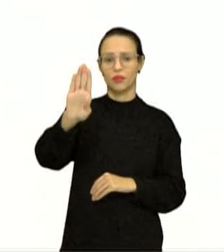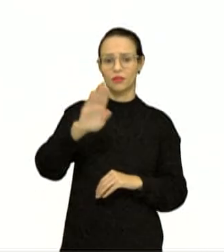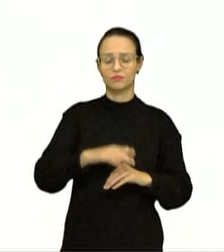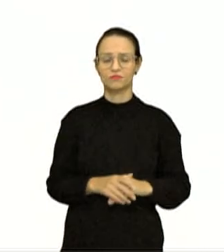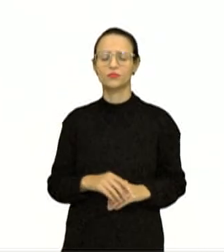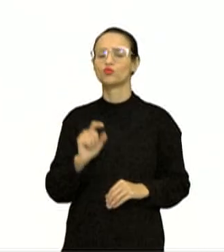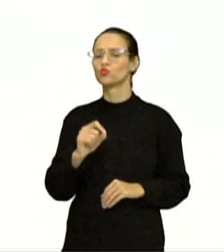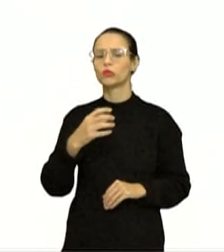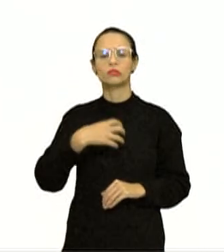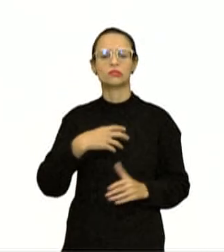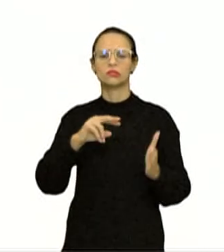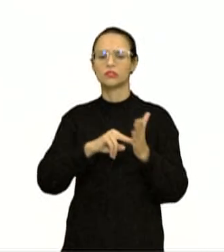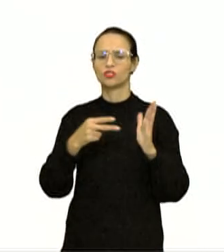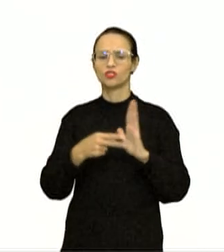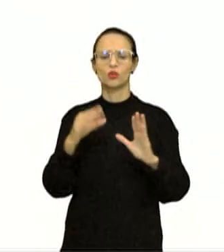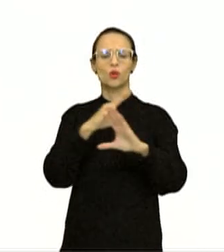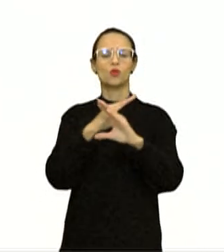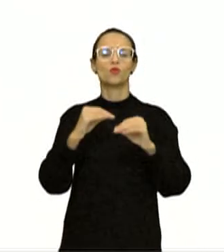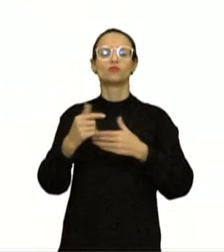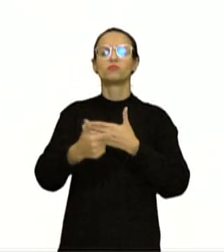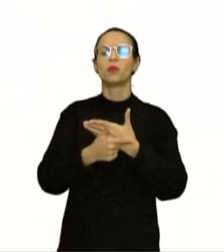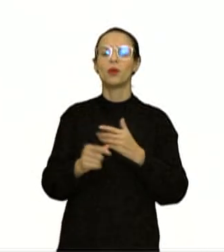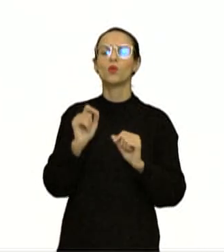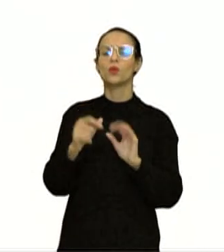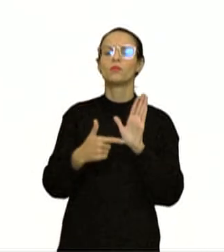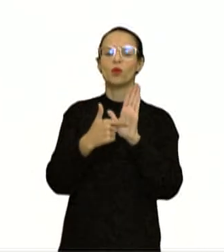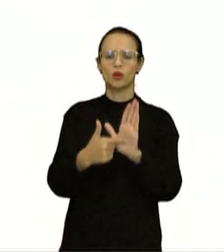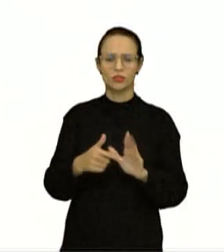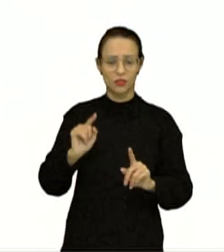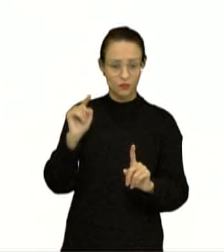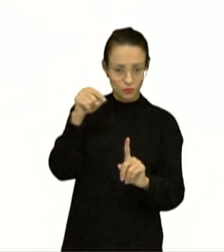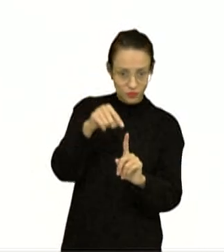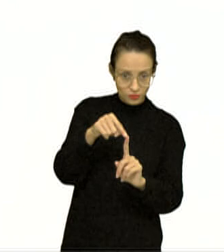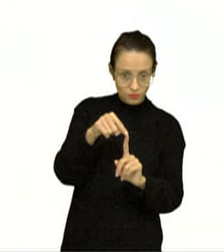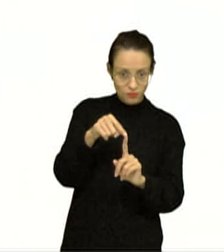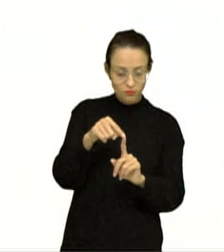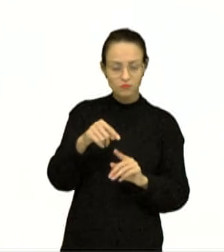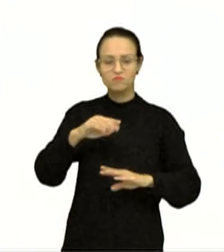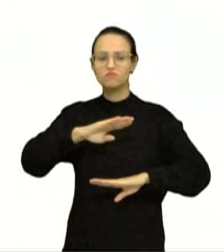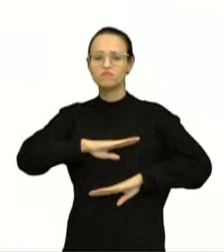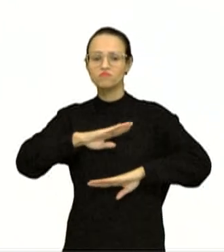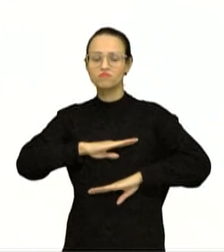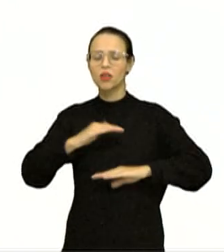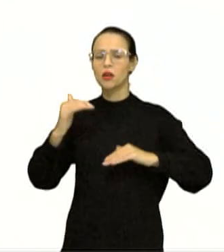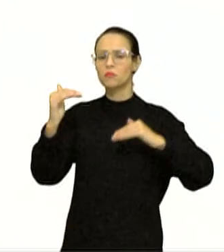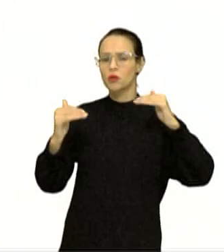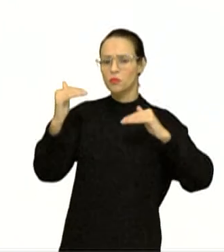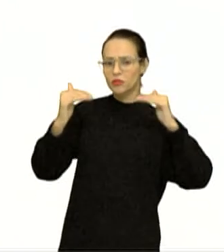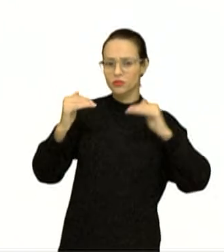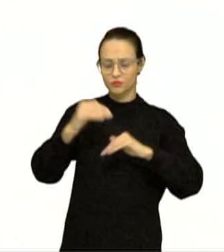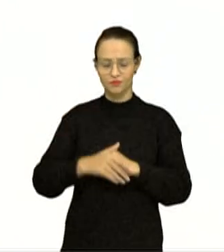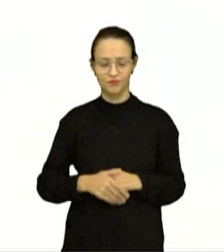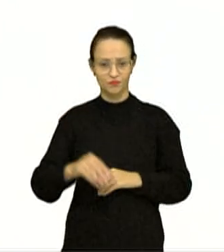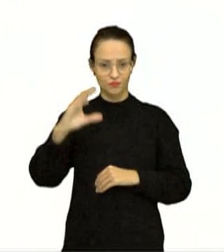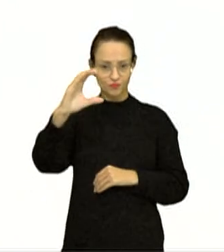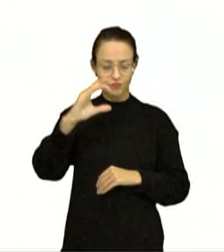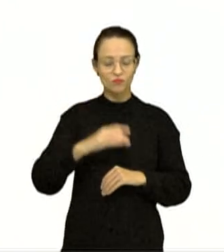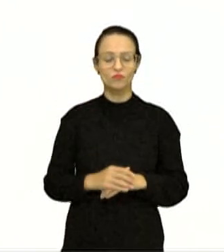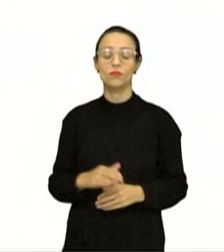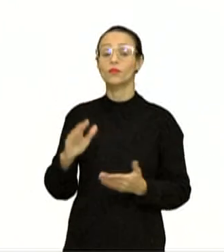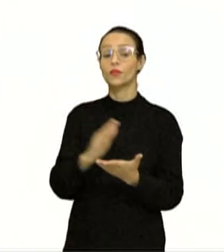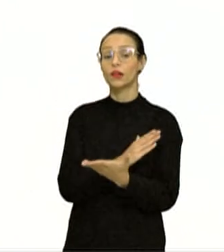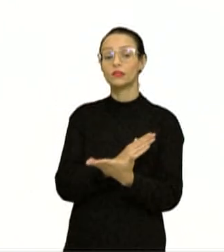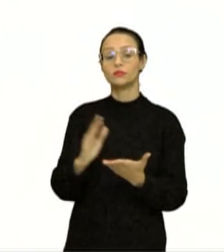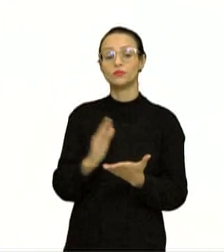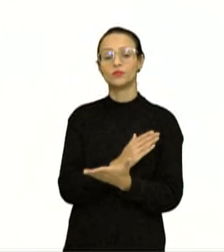Que sentido essa conjunção expressa? Finalidade, condição, proporção. Letra C.